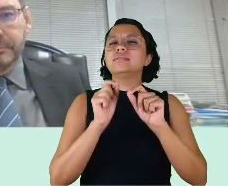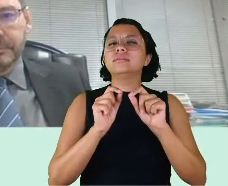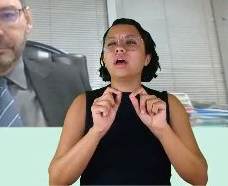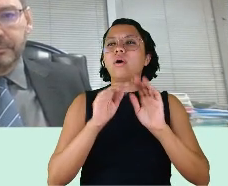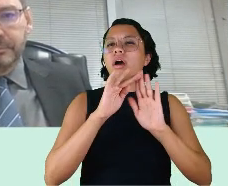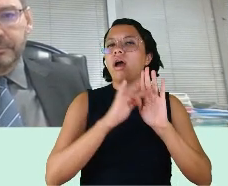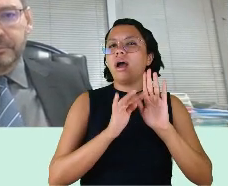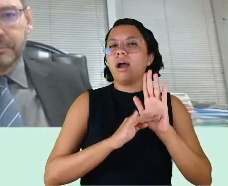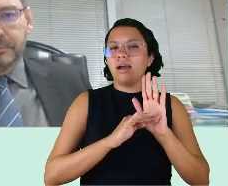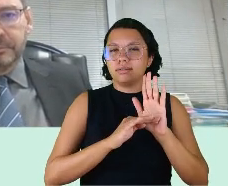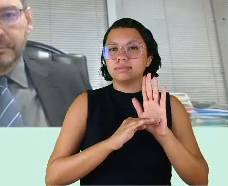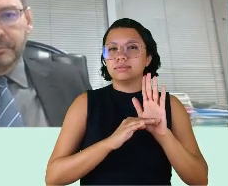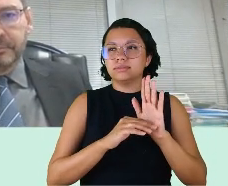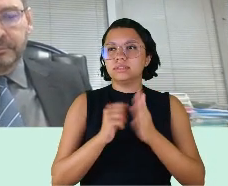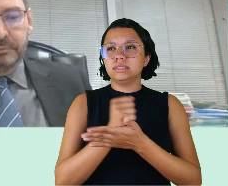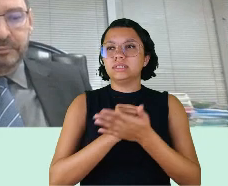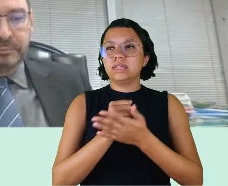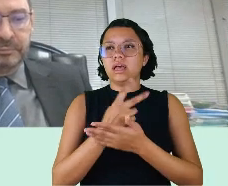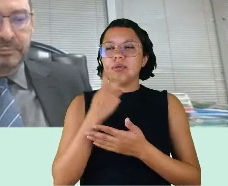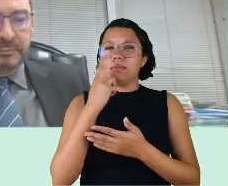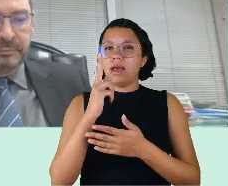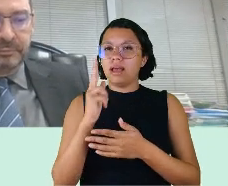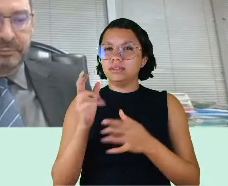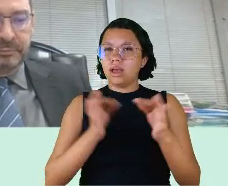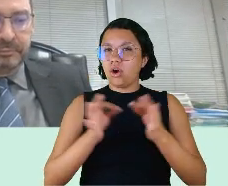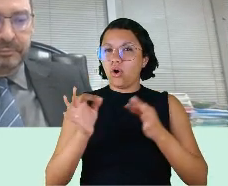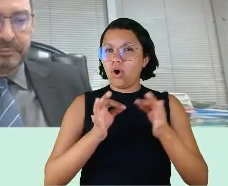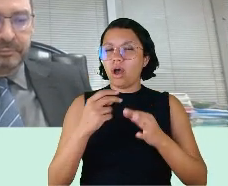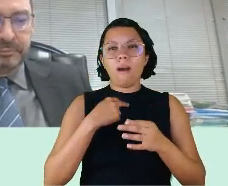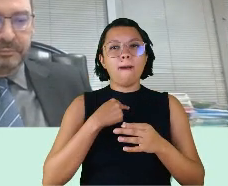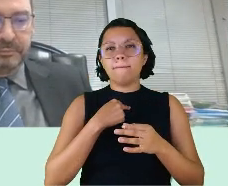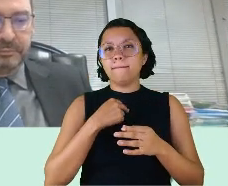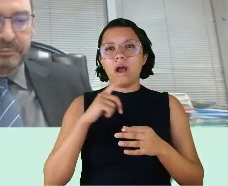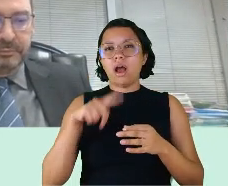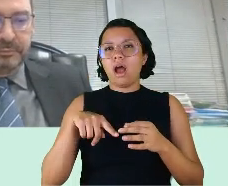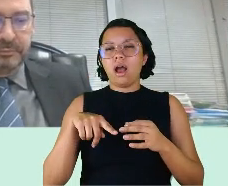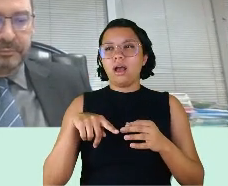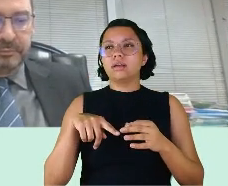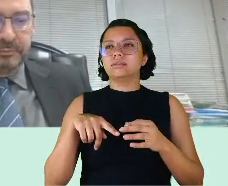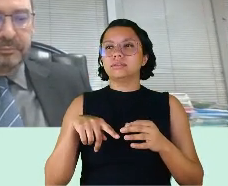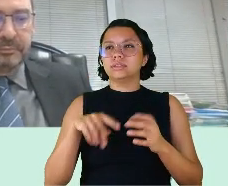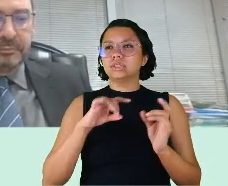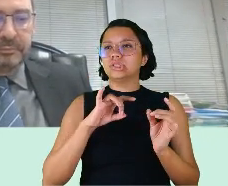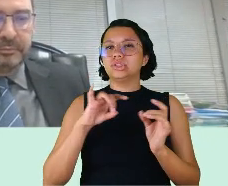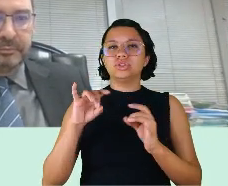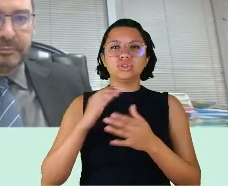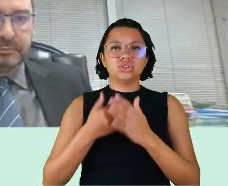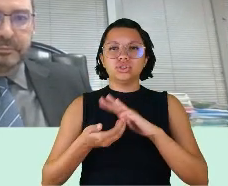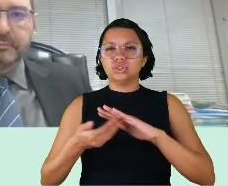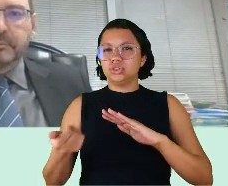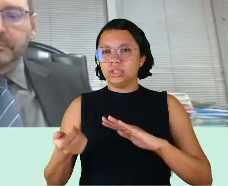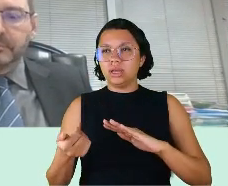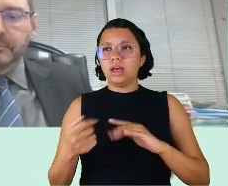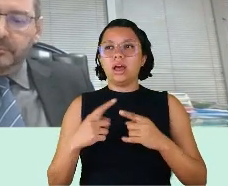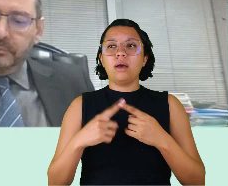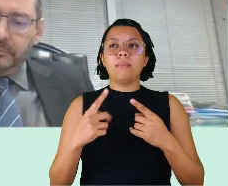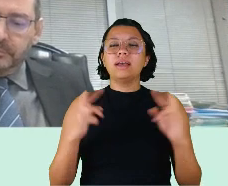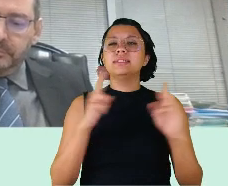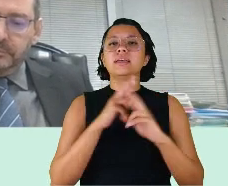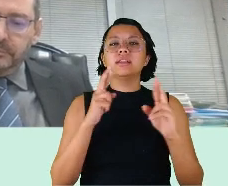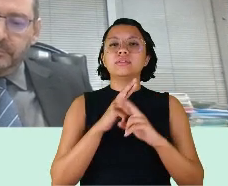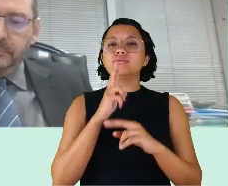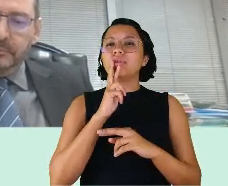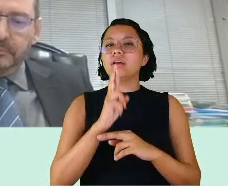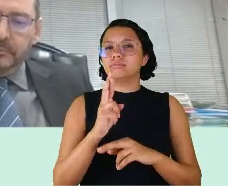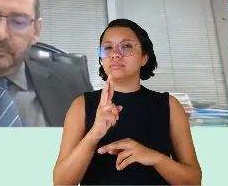Me parece que essa questão da coordenação não pode ser abstraída, isso a resolução deixa muito claro, mas em termos